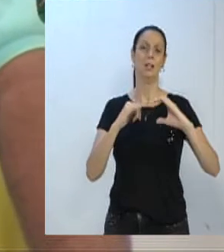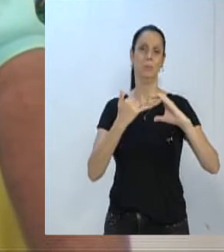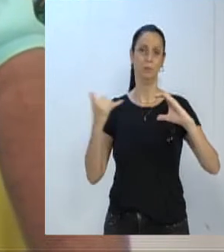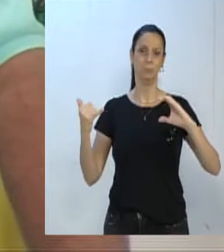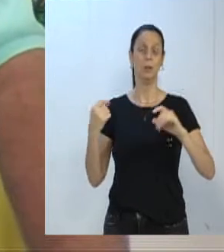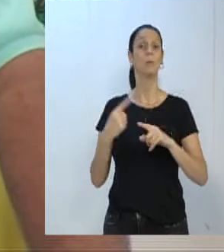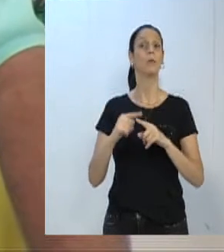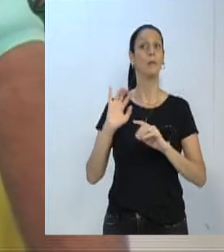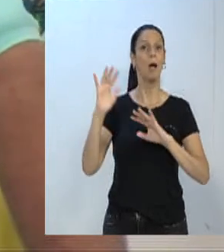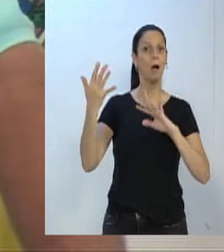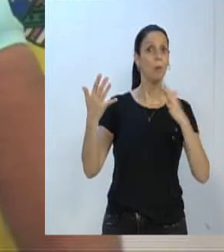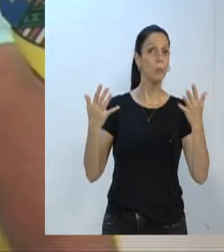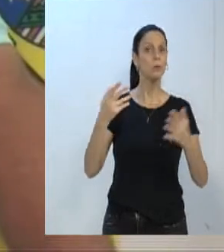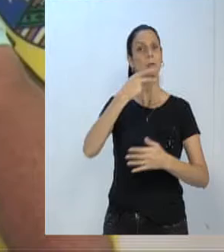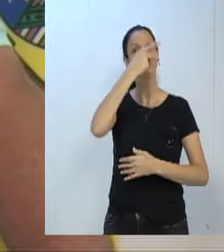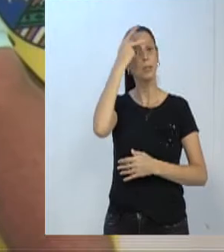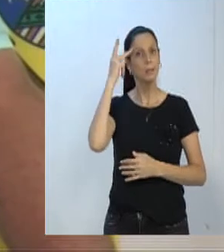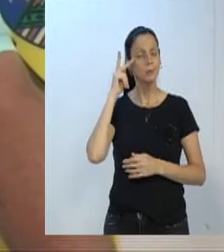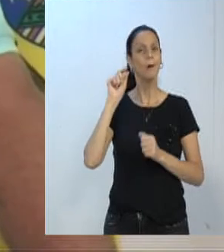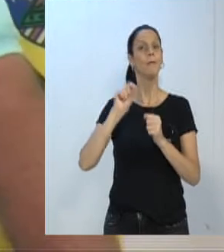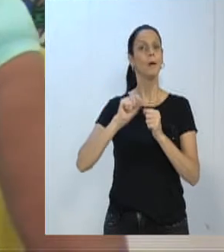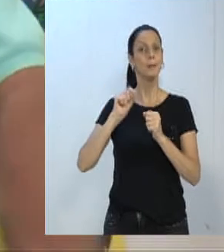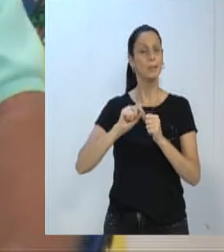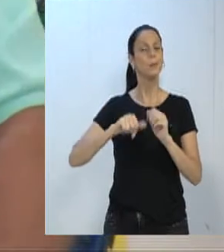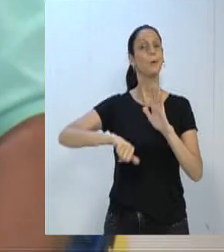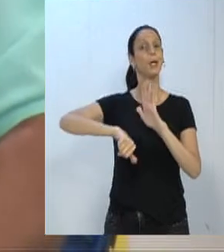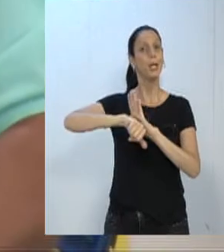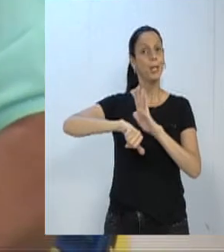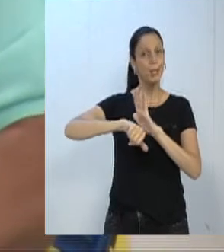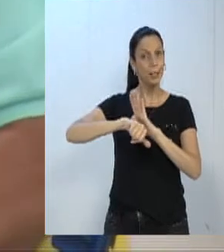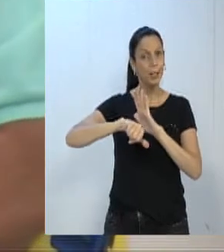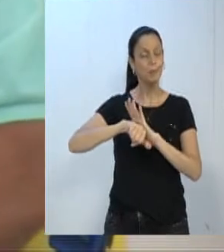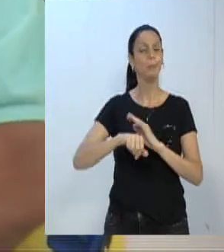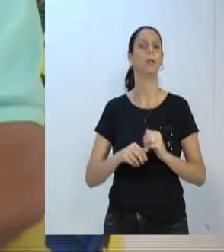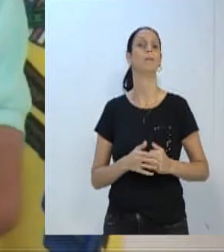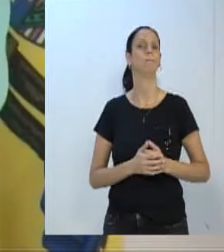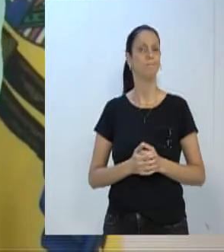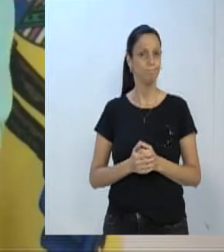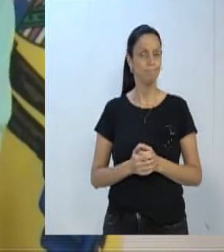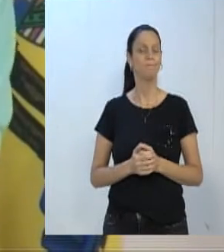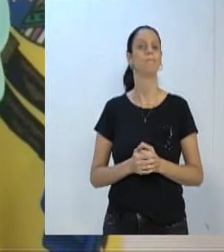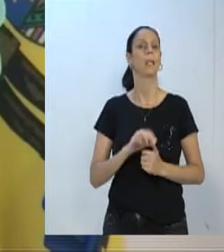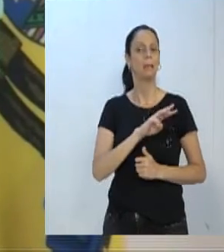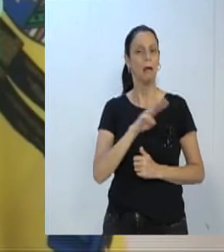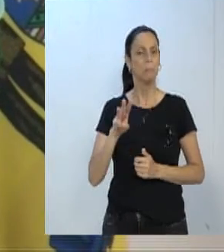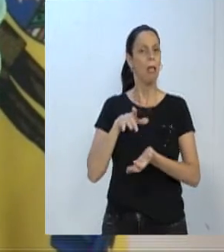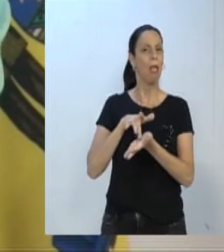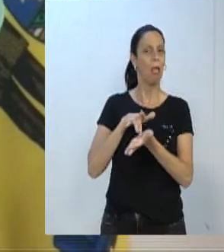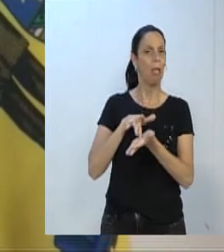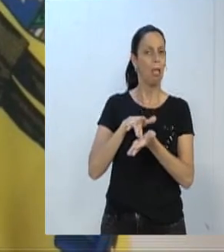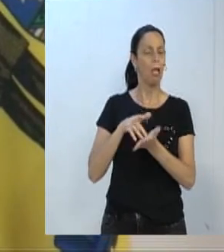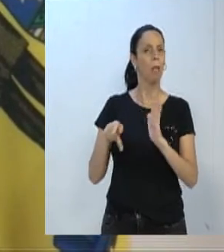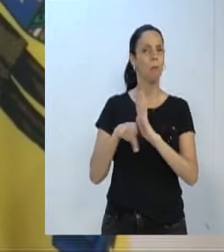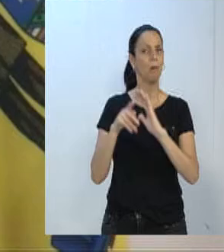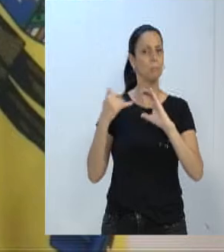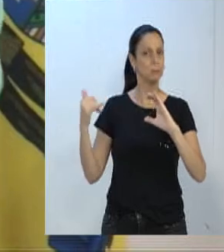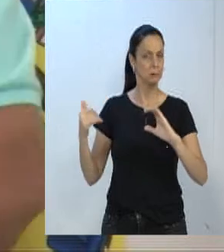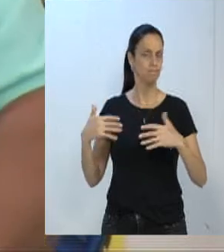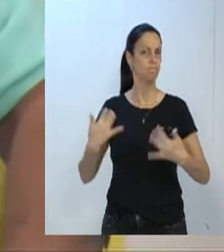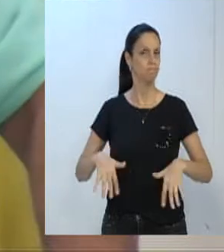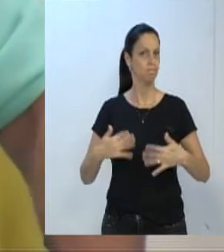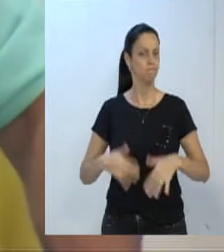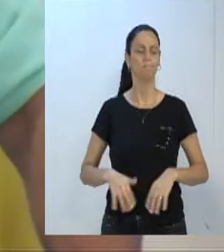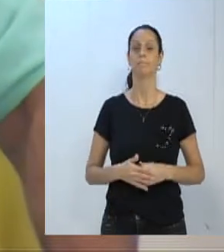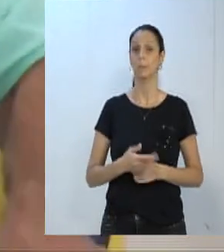golpe tá crescendo barbaridade em todos os cantos e os criminosos acompanham o progresso da internet se estamos em